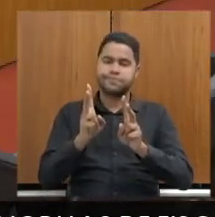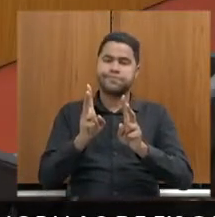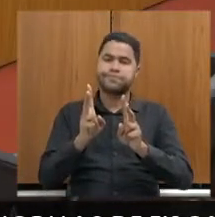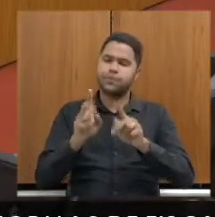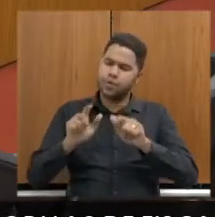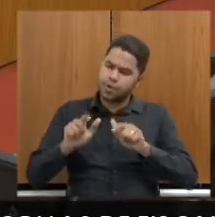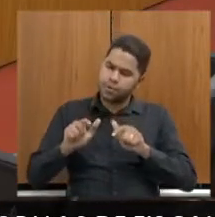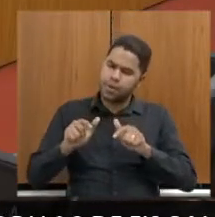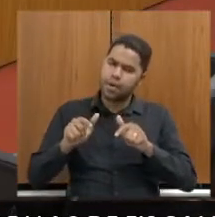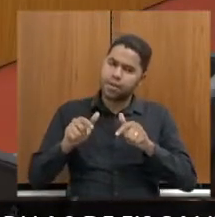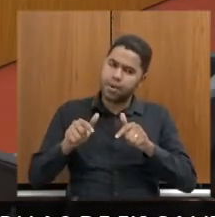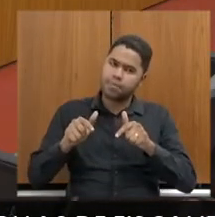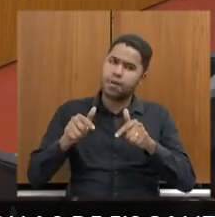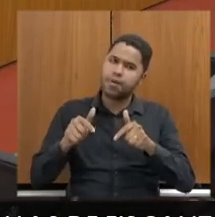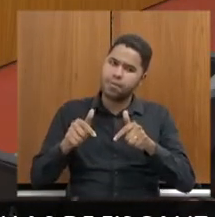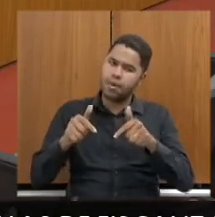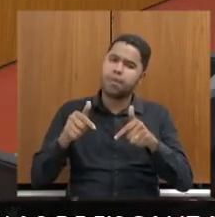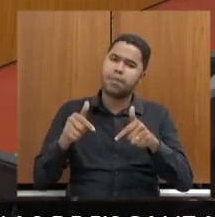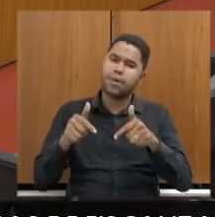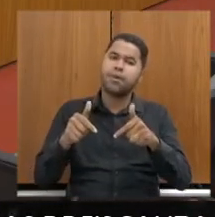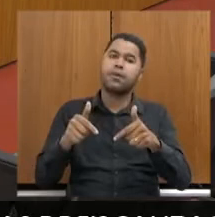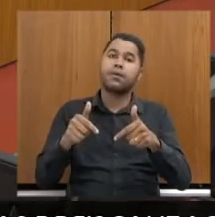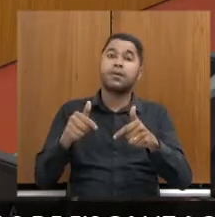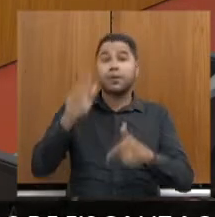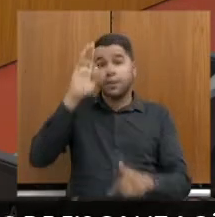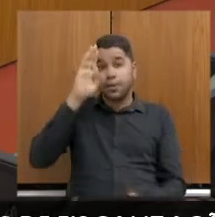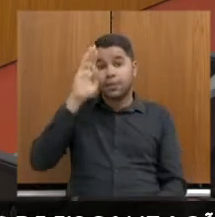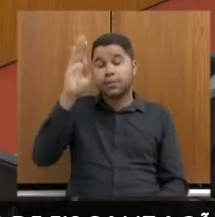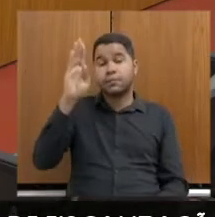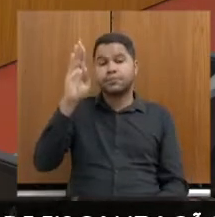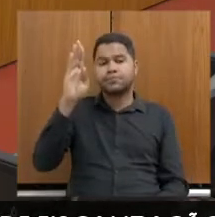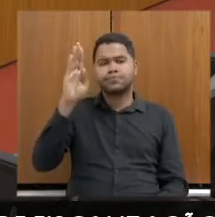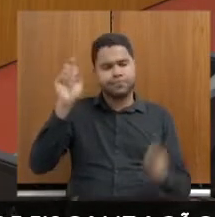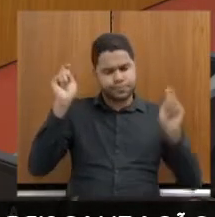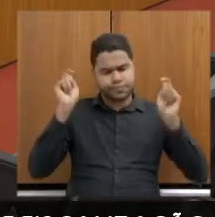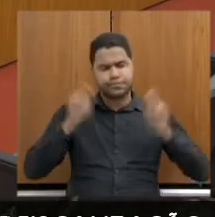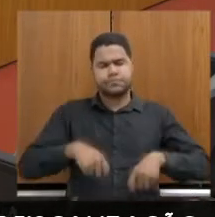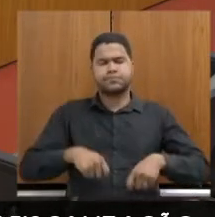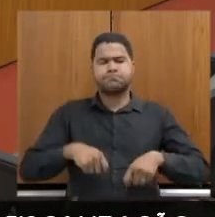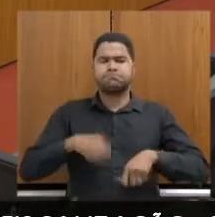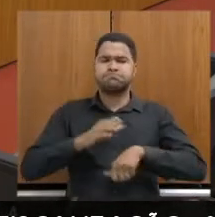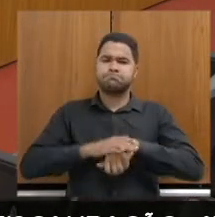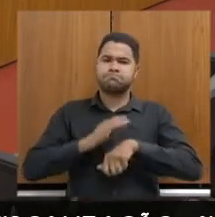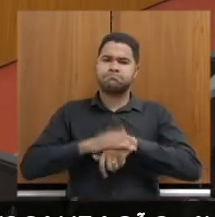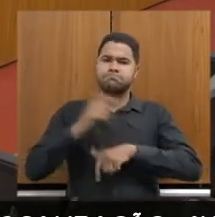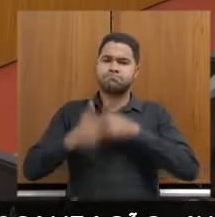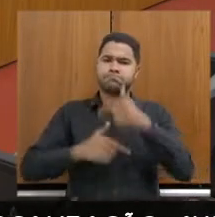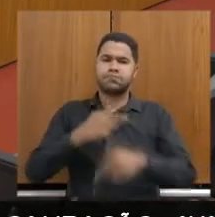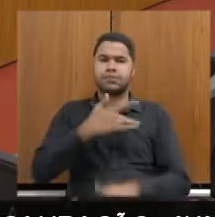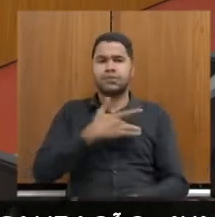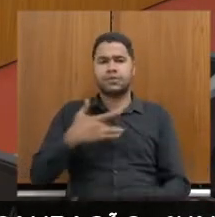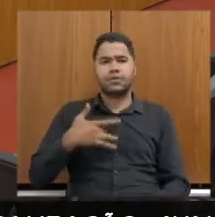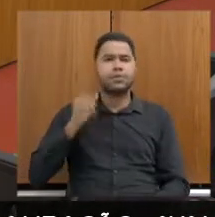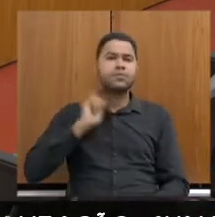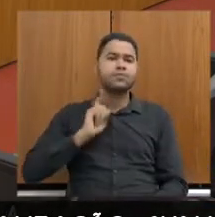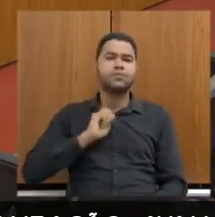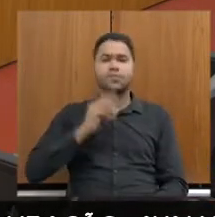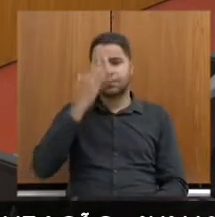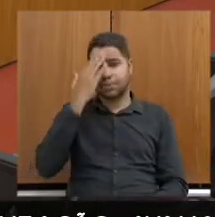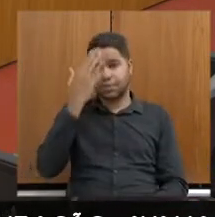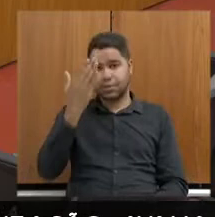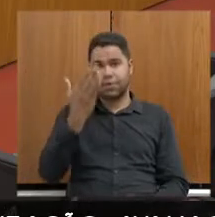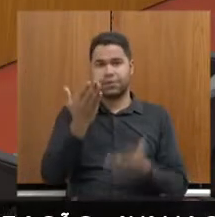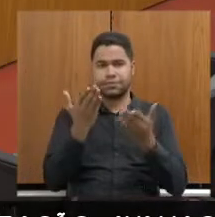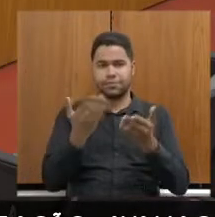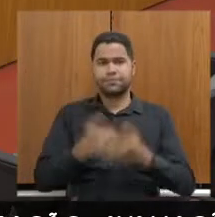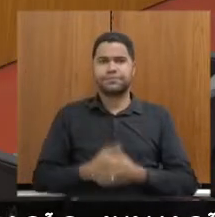atuante trabalhando e o principal muito competente no que você faz pela saúde minha Muito obrigado muito obrigado